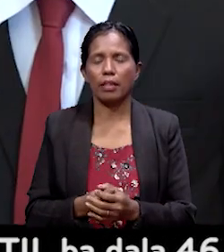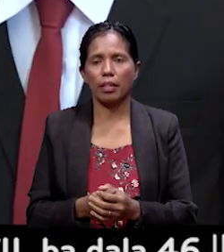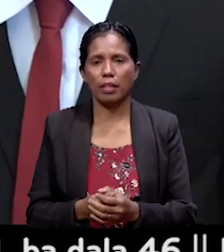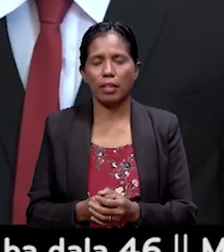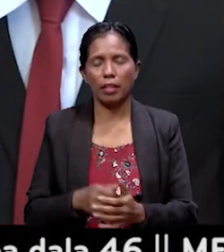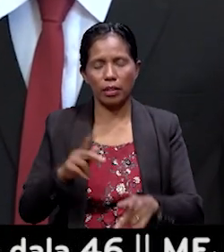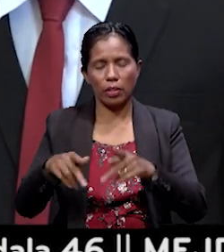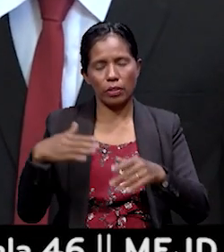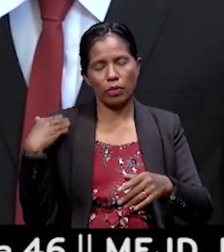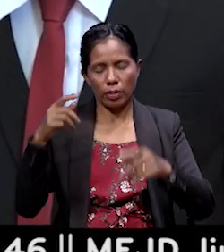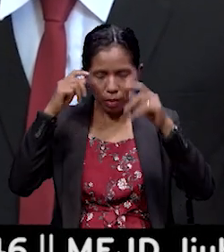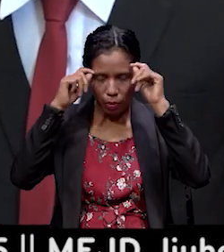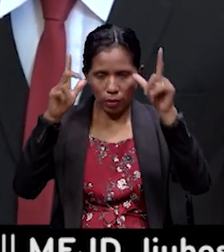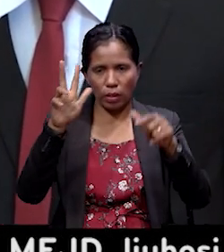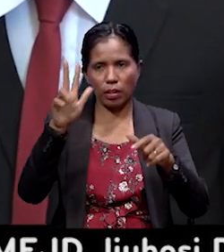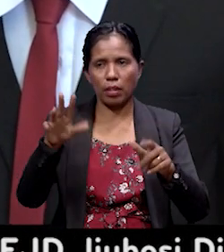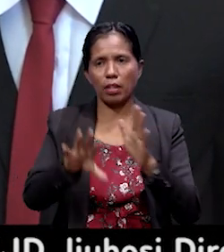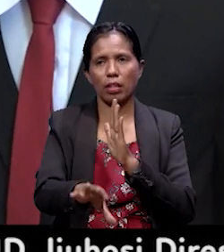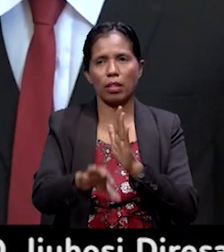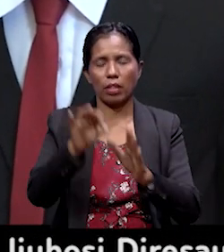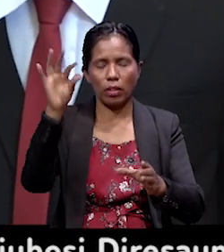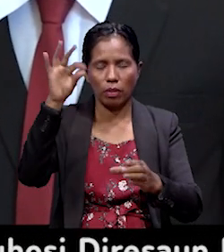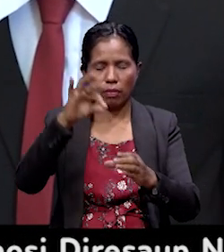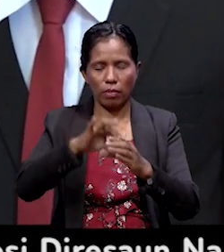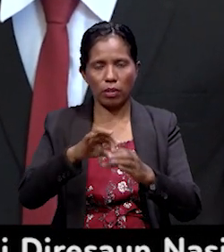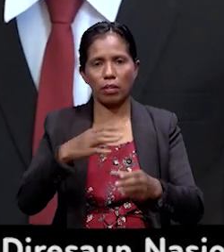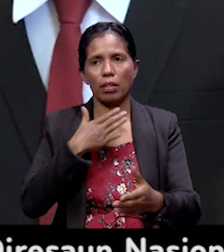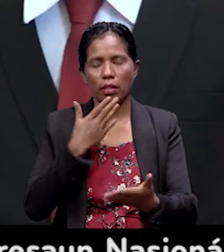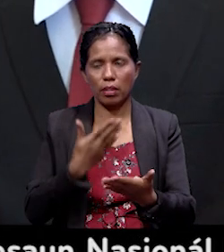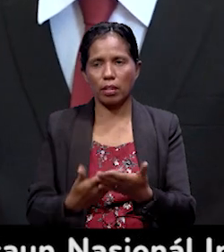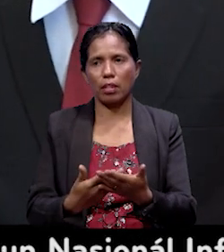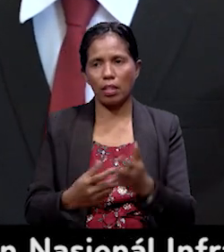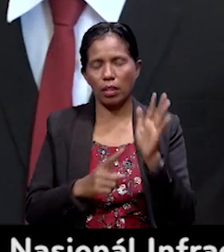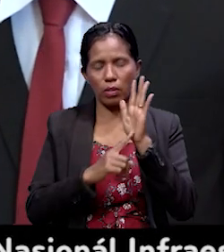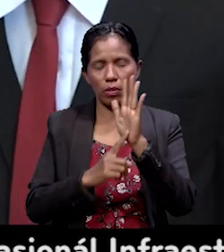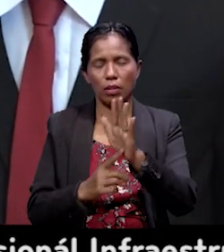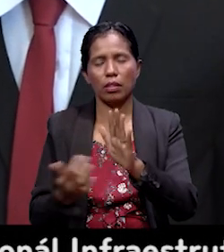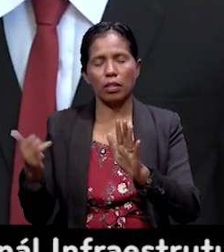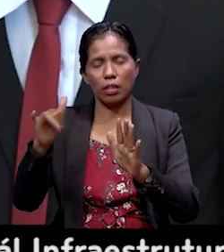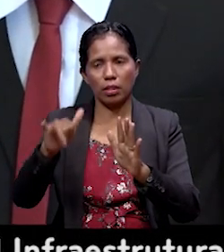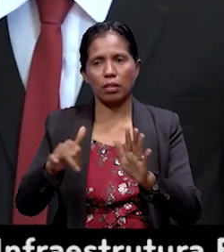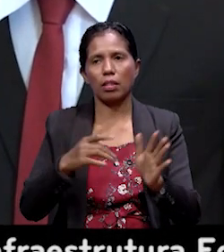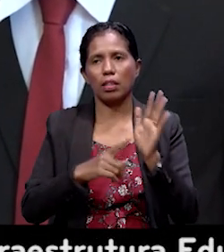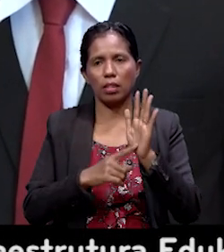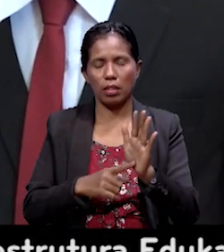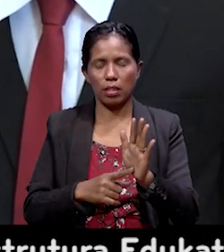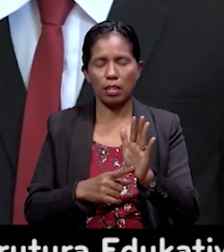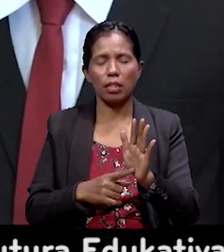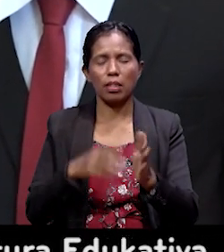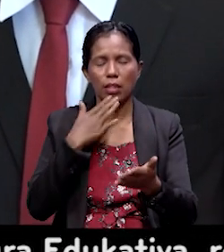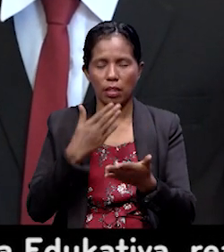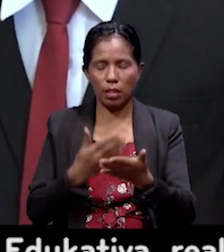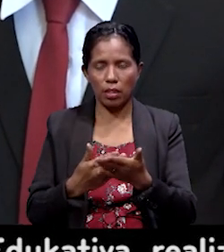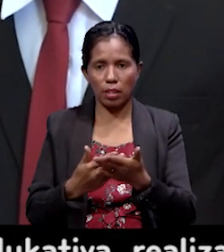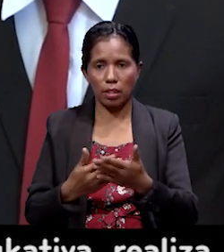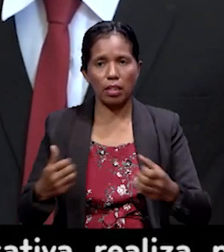ensai Timoruang Naintolu ne, merece retan voto de apreciação, tamba ha tudo ona sirania prestação nebe diak e ha jogo